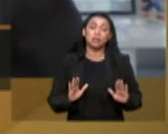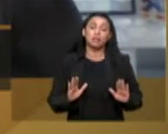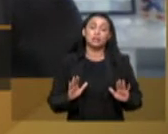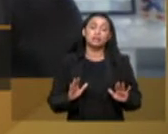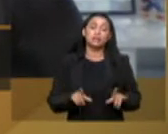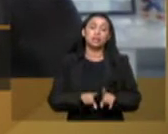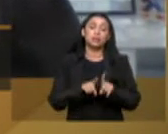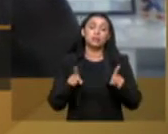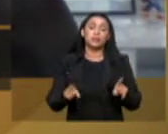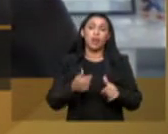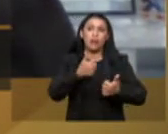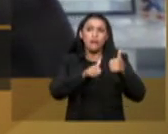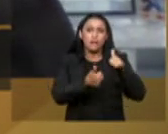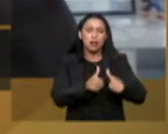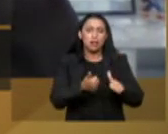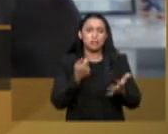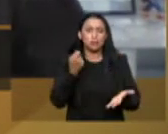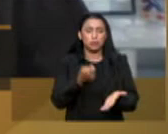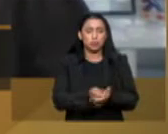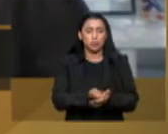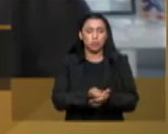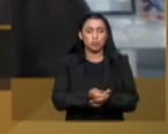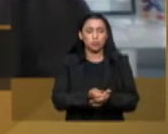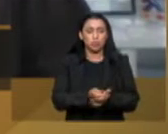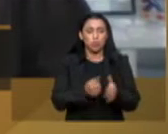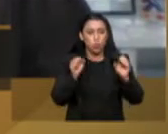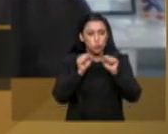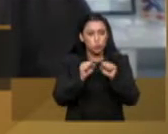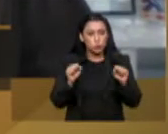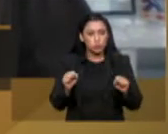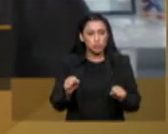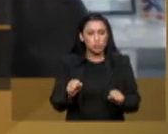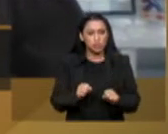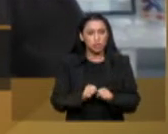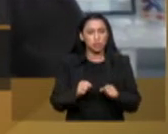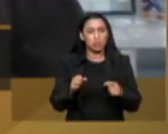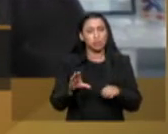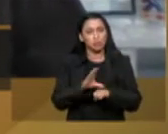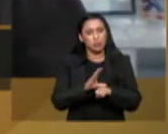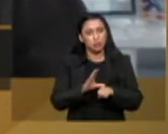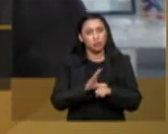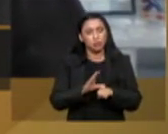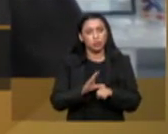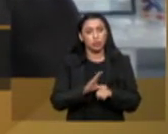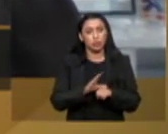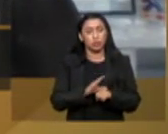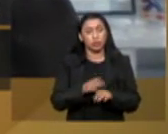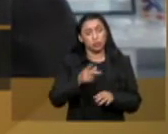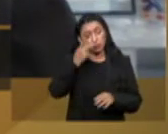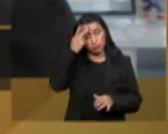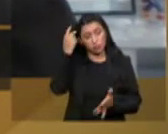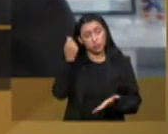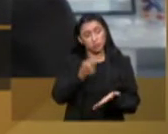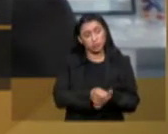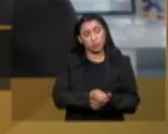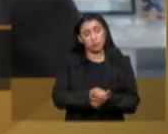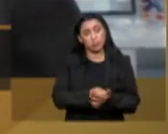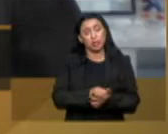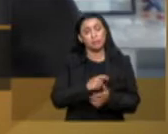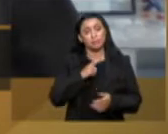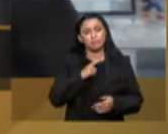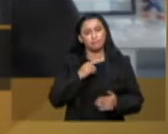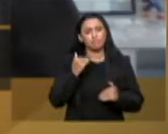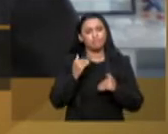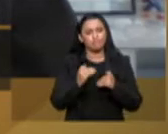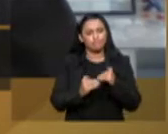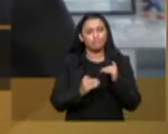cada regime de apuração e pagamento, o rígido sistema constitucional e garantia dos contribuintes está sendo,